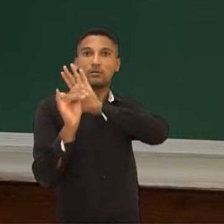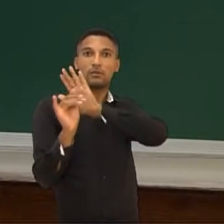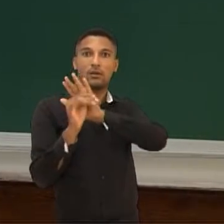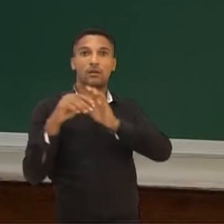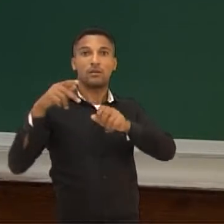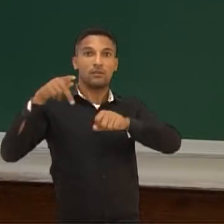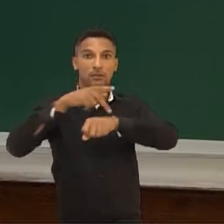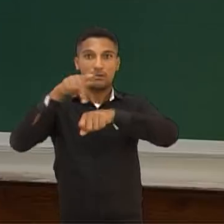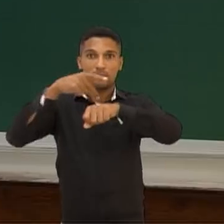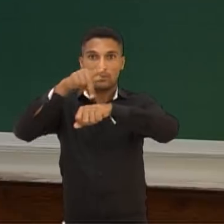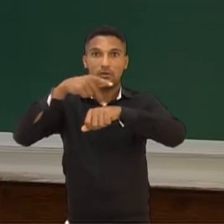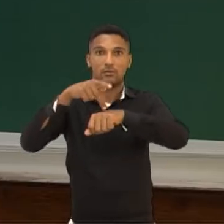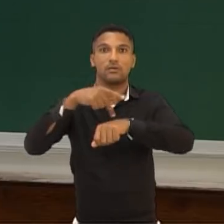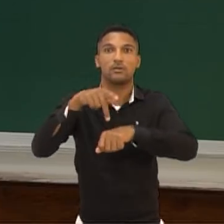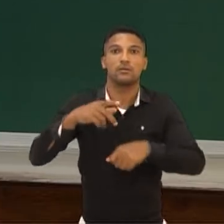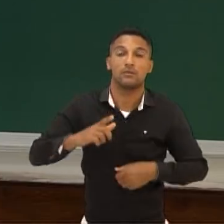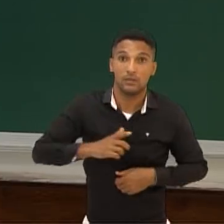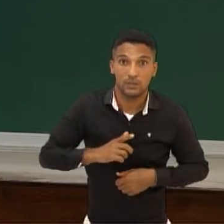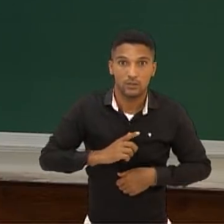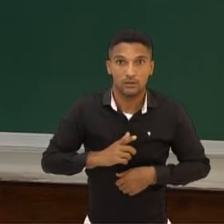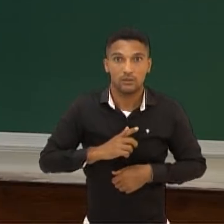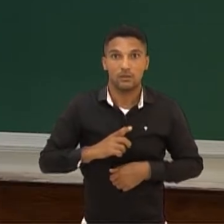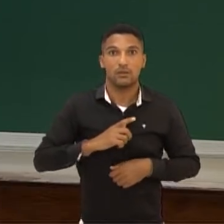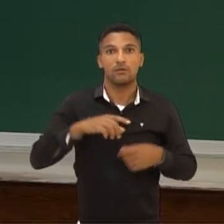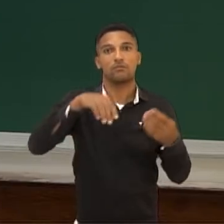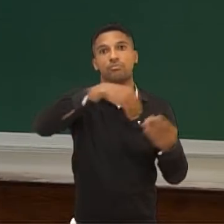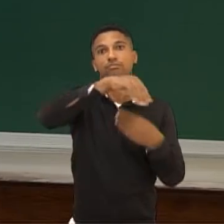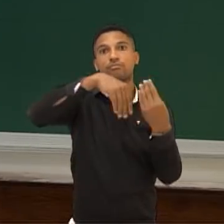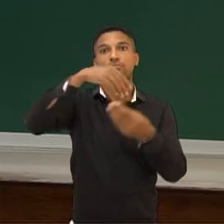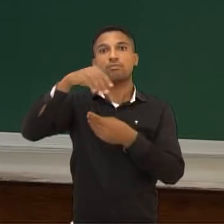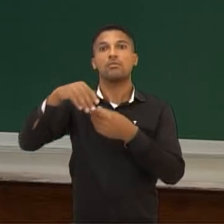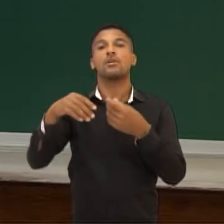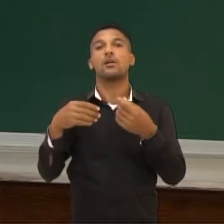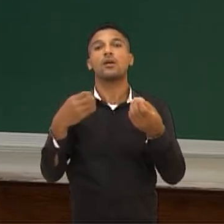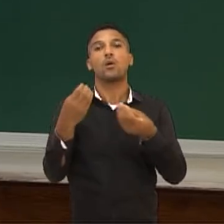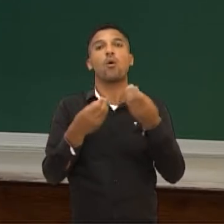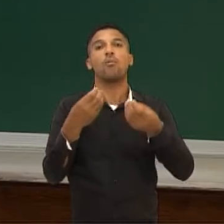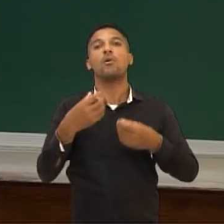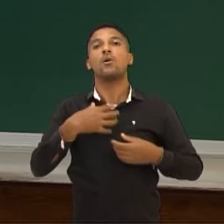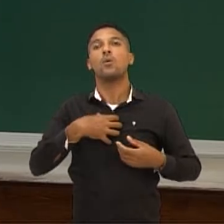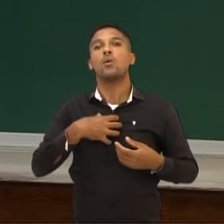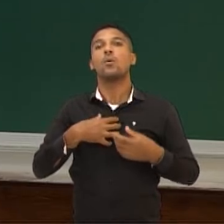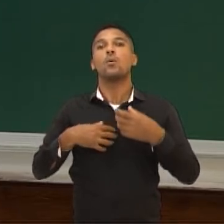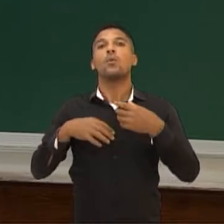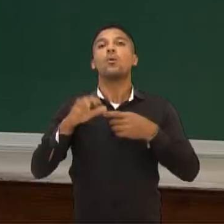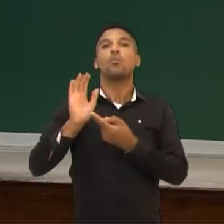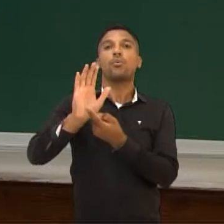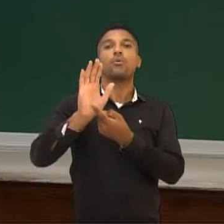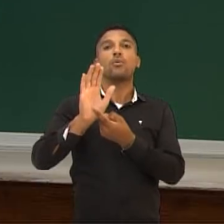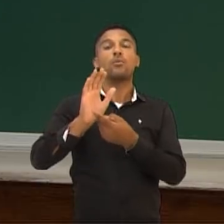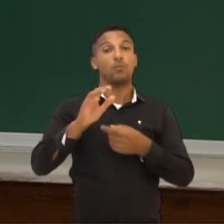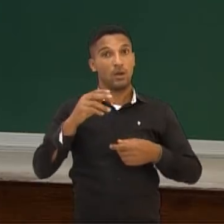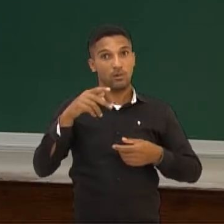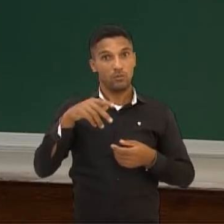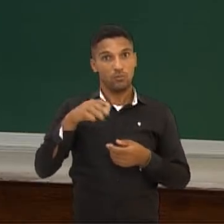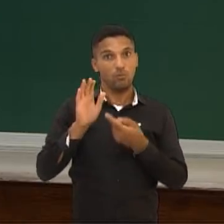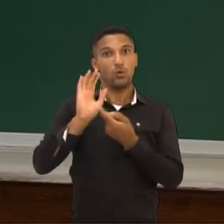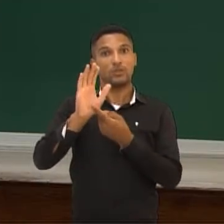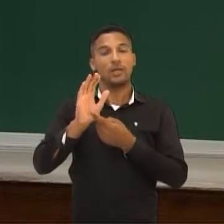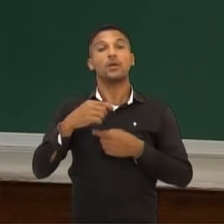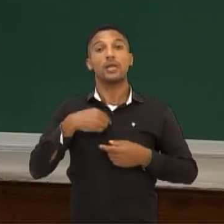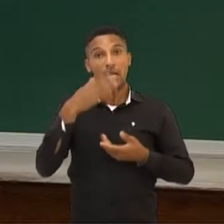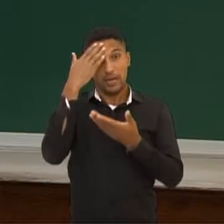artista na sua poética vai decidir o que expressar, de que forma, de que maneira, para trazer sempre a sua verdade, né? Sempre o que